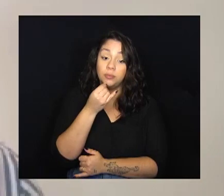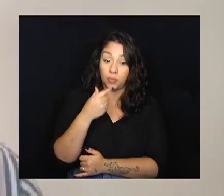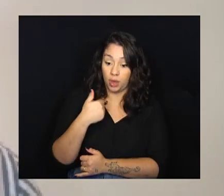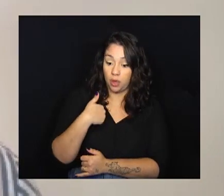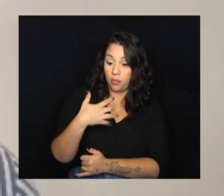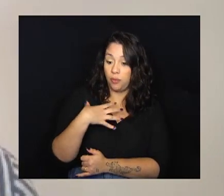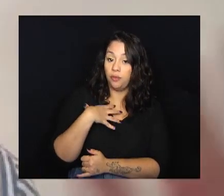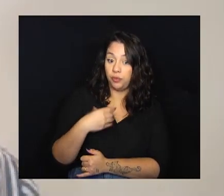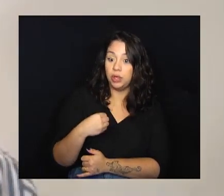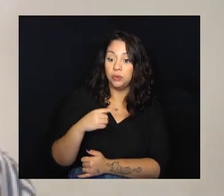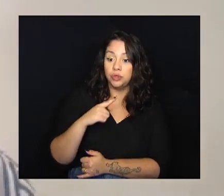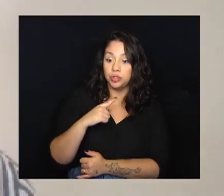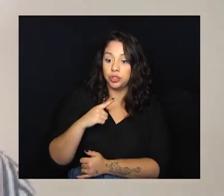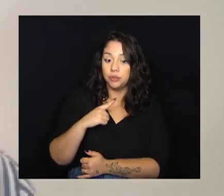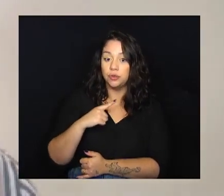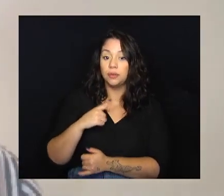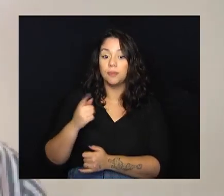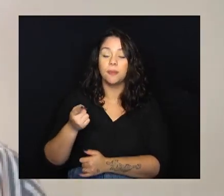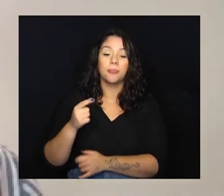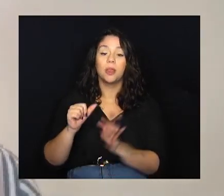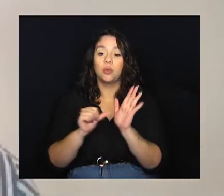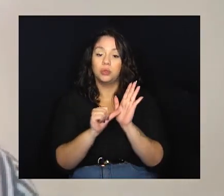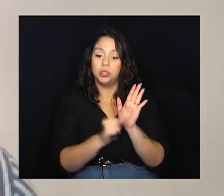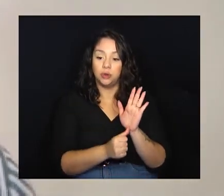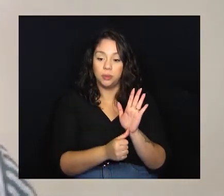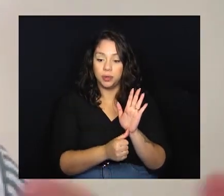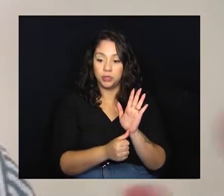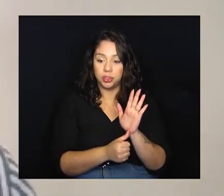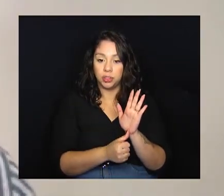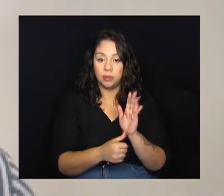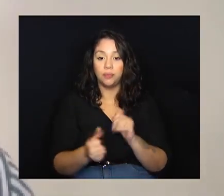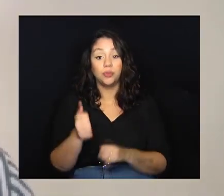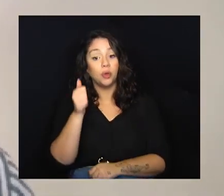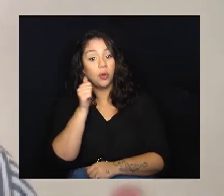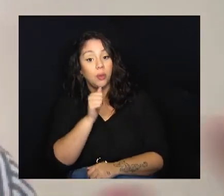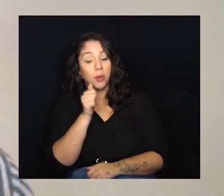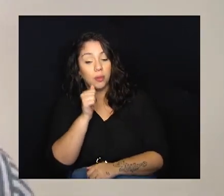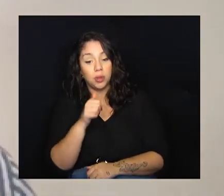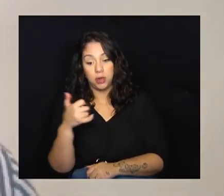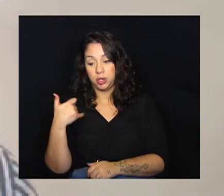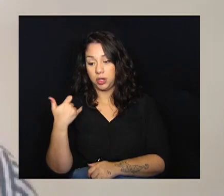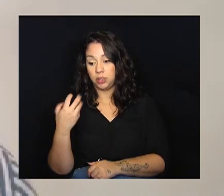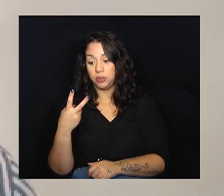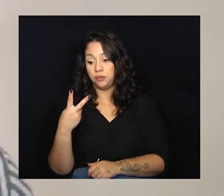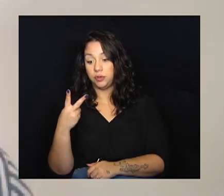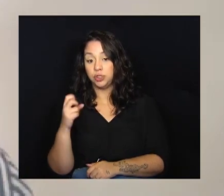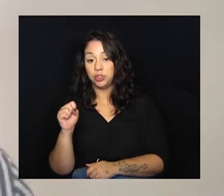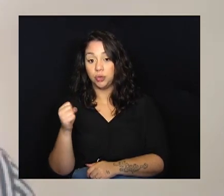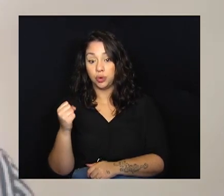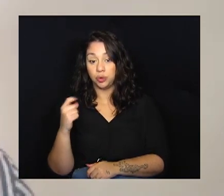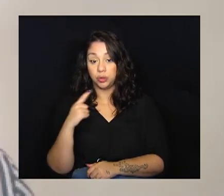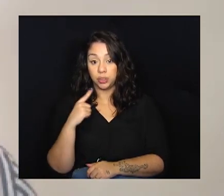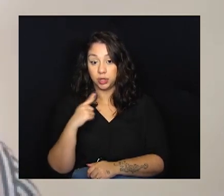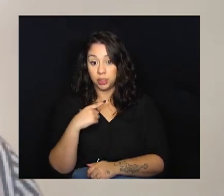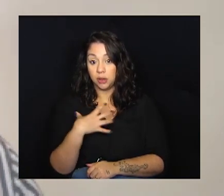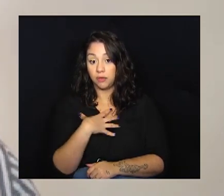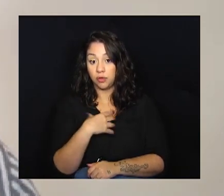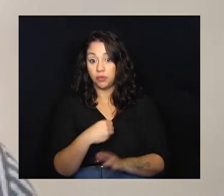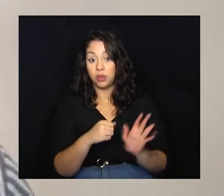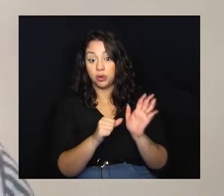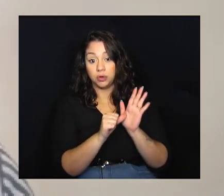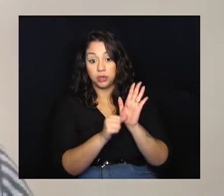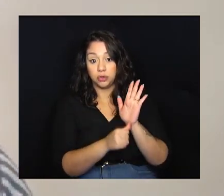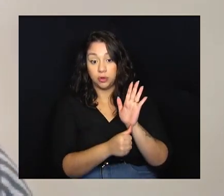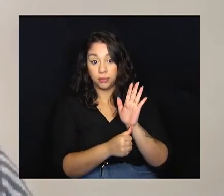um filho com Síndrome de Down né uma mulher com 28 anos que teve é um filho com Síndrome de Down